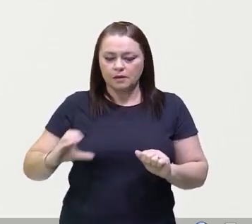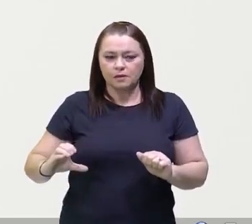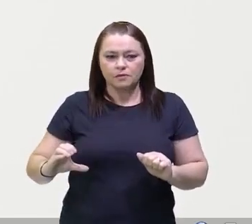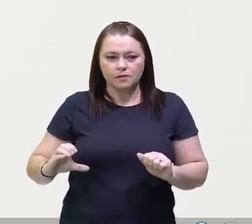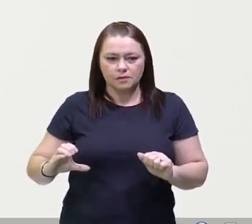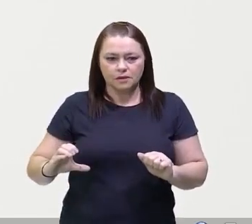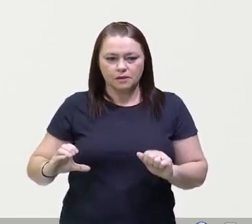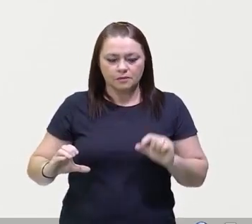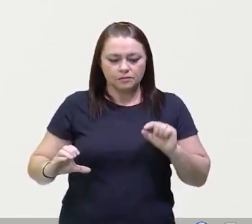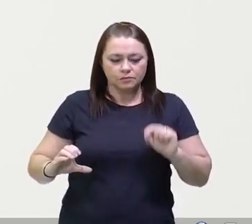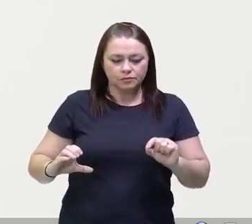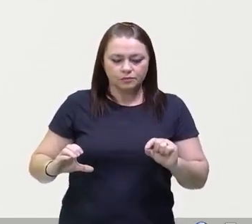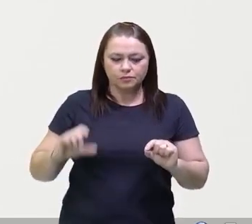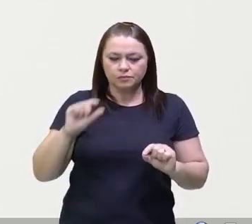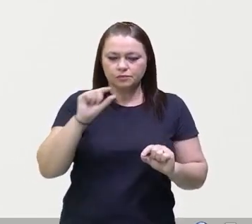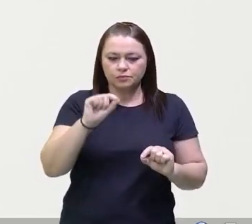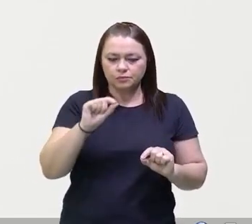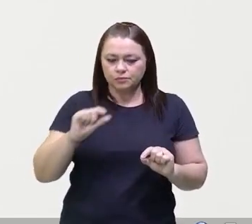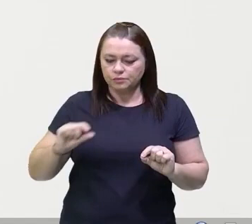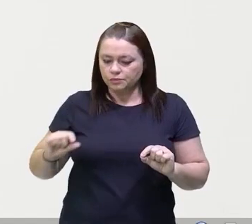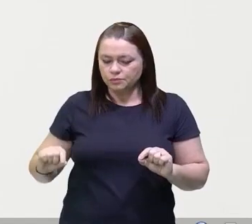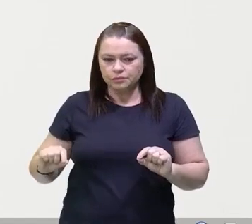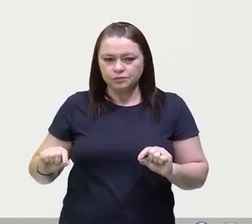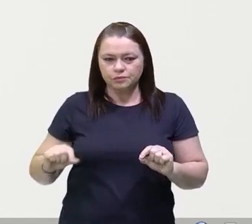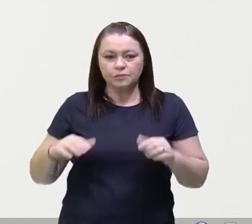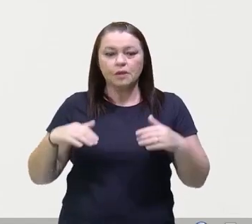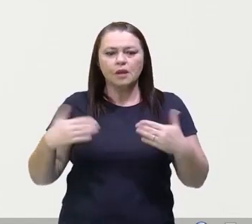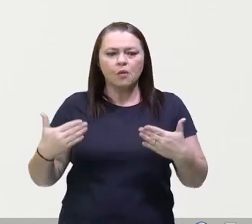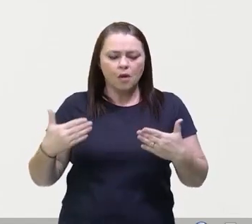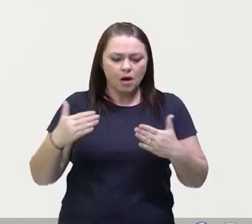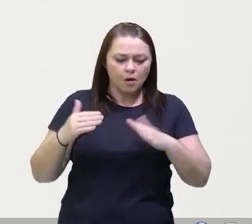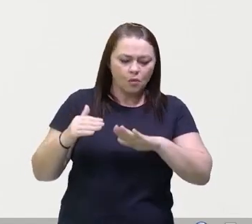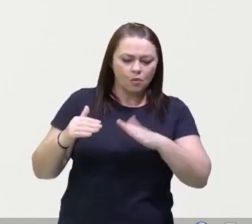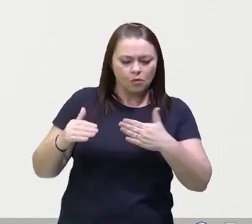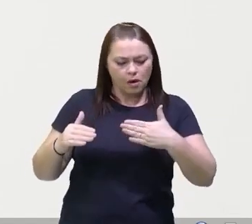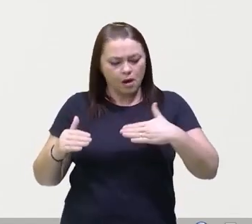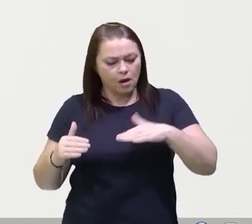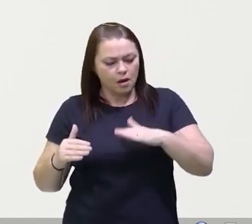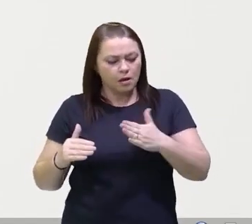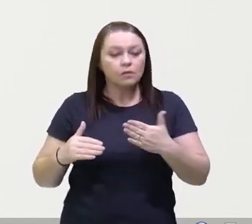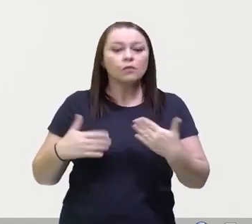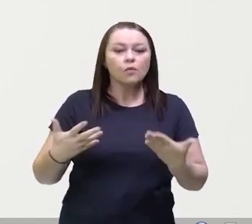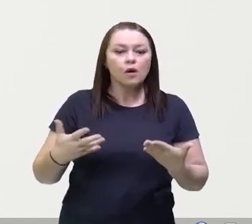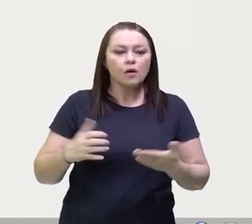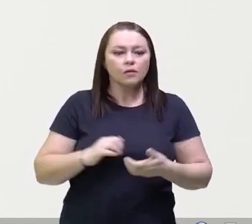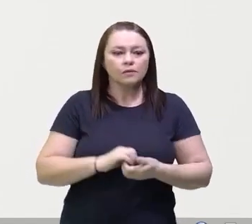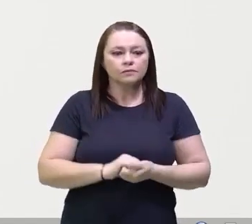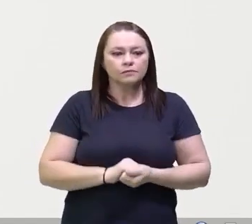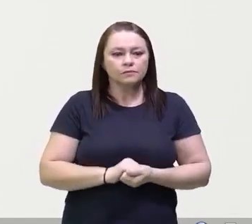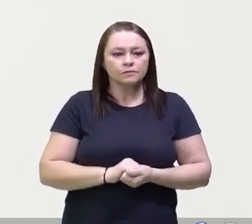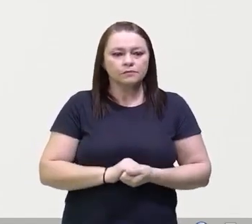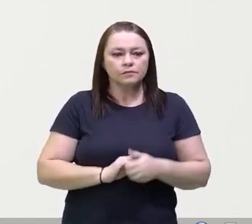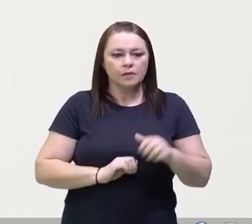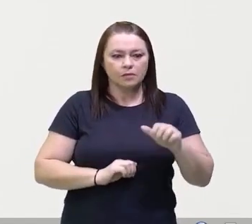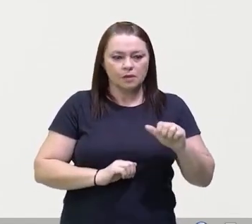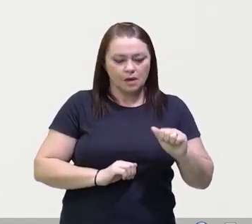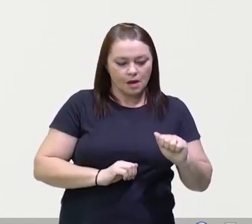vértice C. Quais são os lados do triângulo? Então, temos aí lado